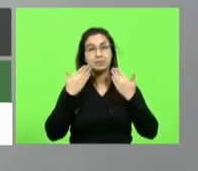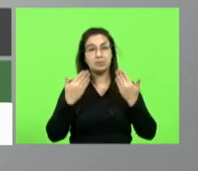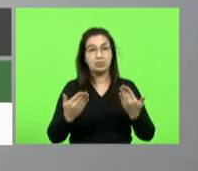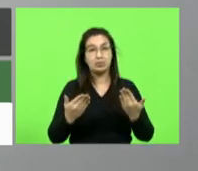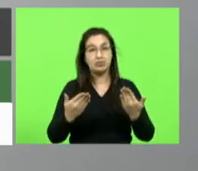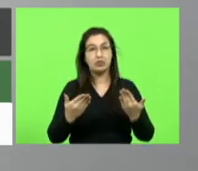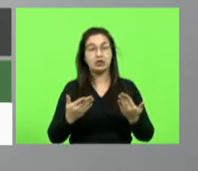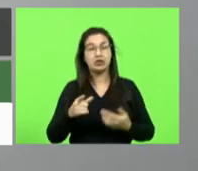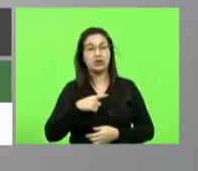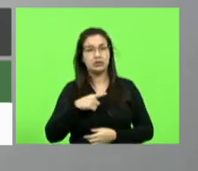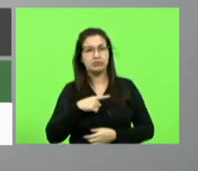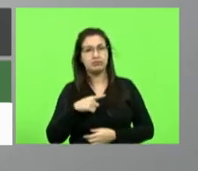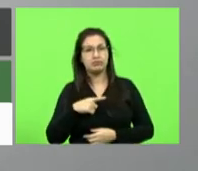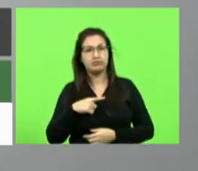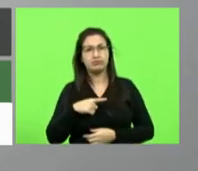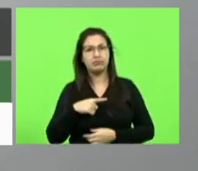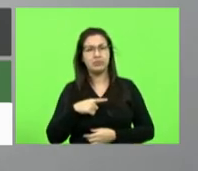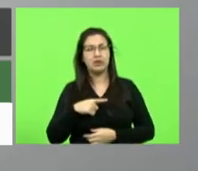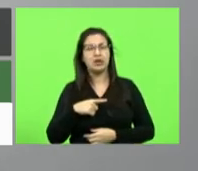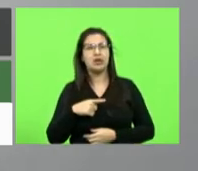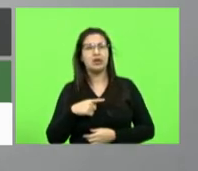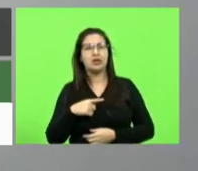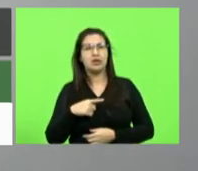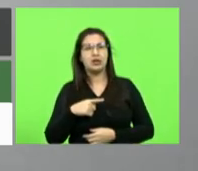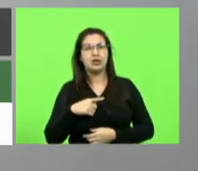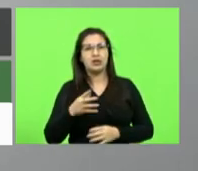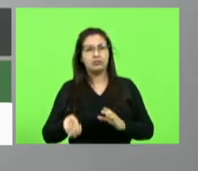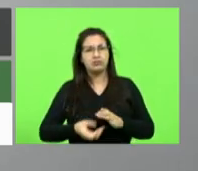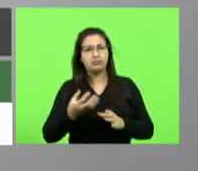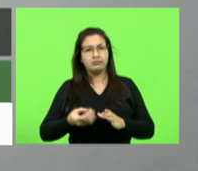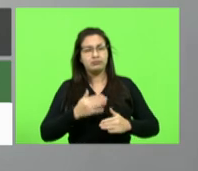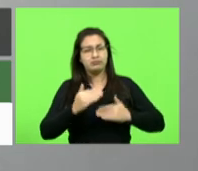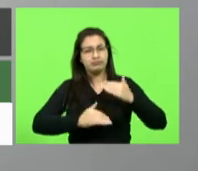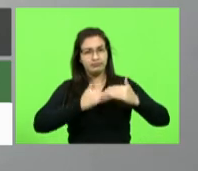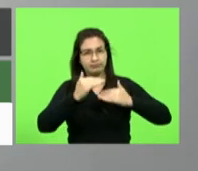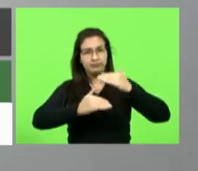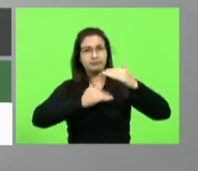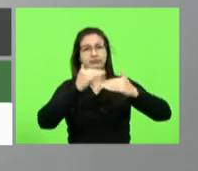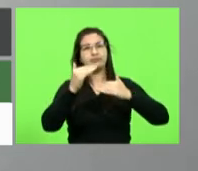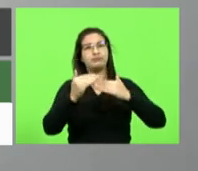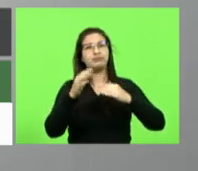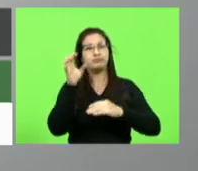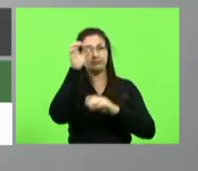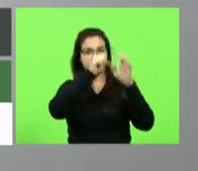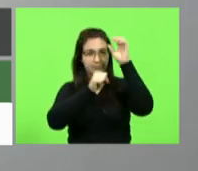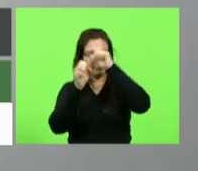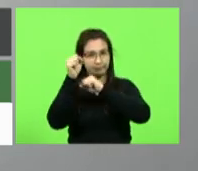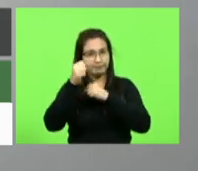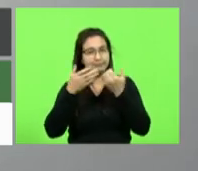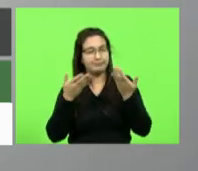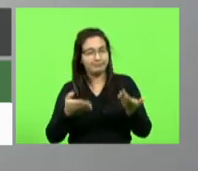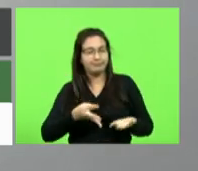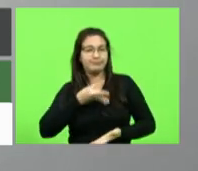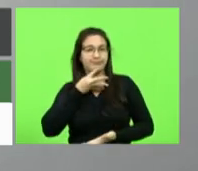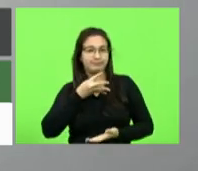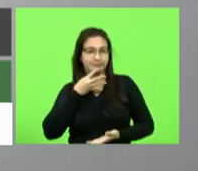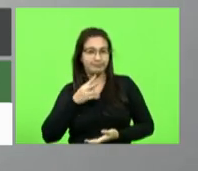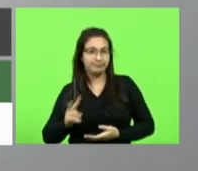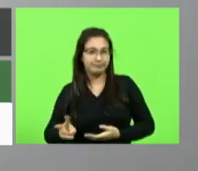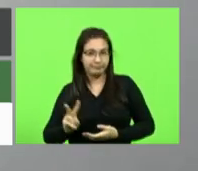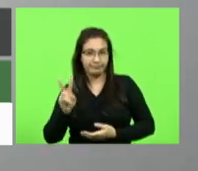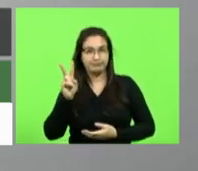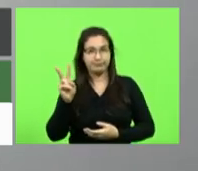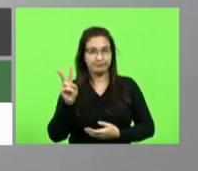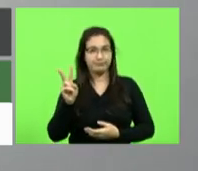uma abordagem que busca a promoção do desenvolvimento e da aprendizagem dos conhecimentos valorizados pela